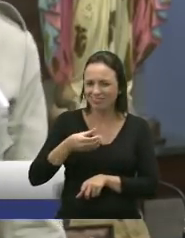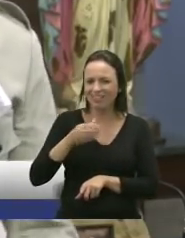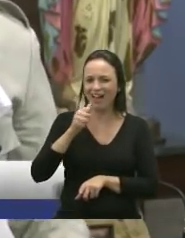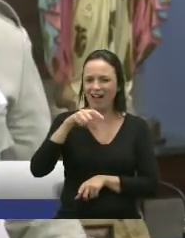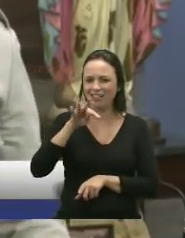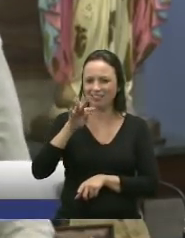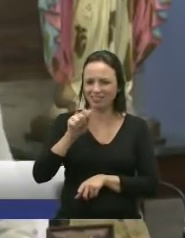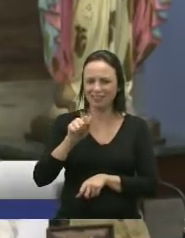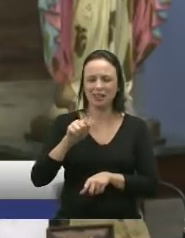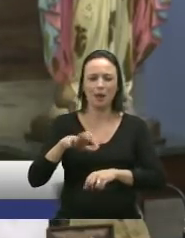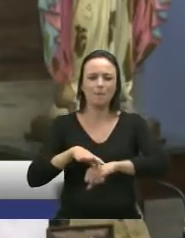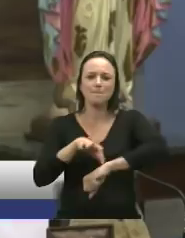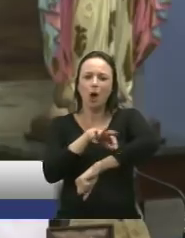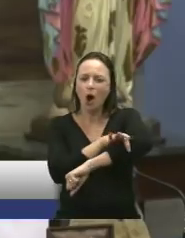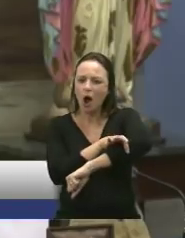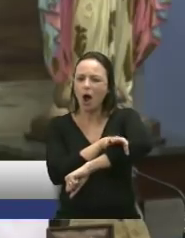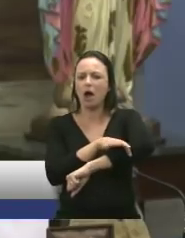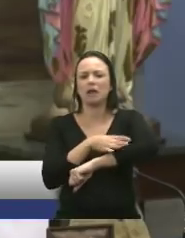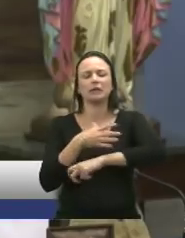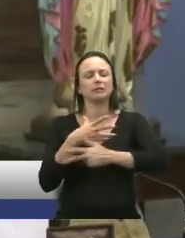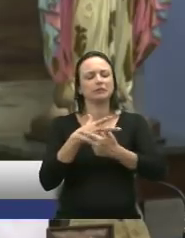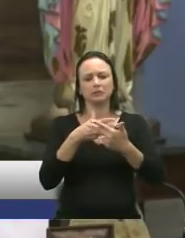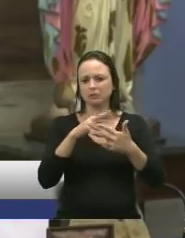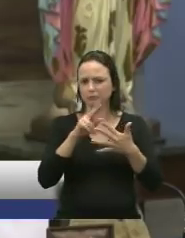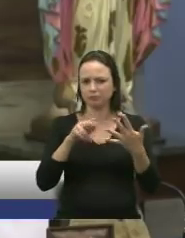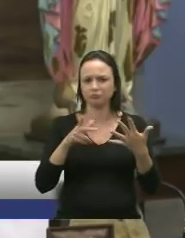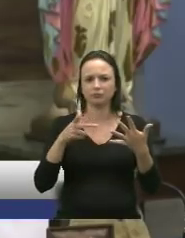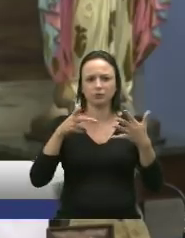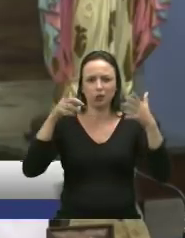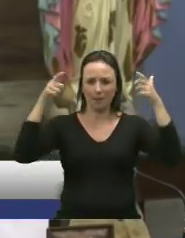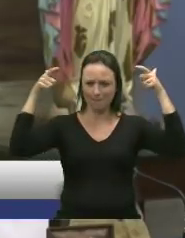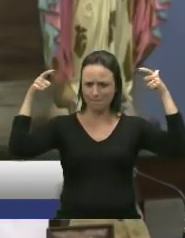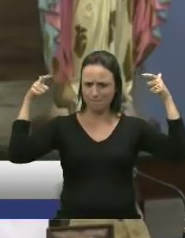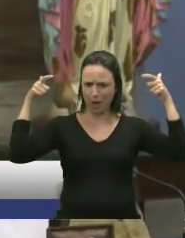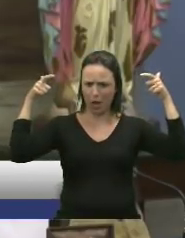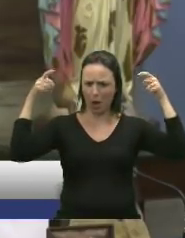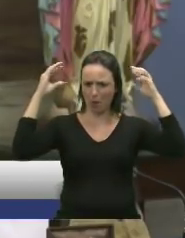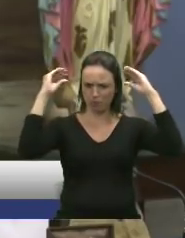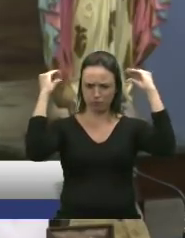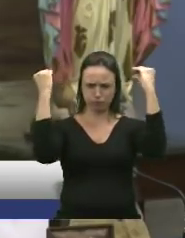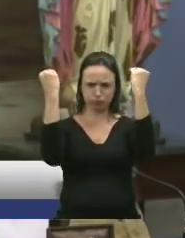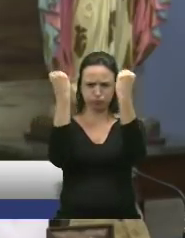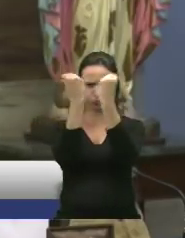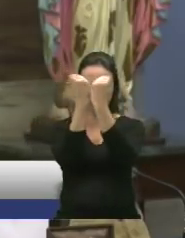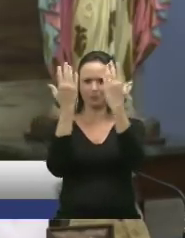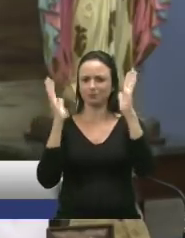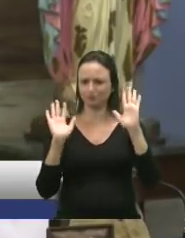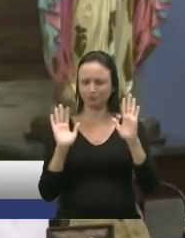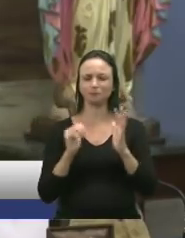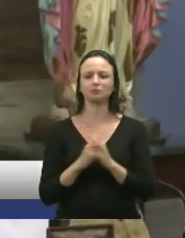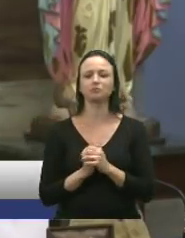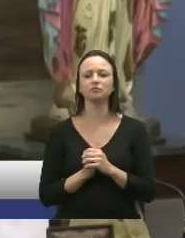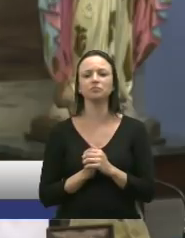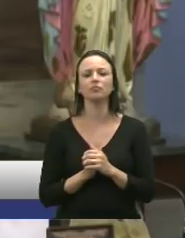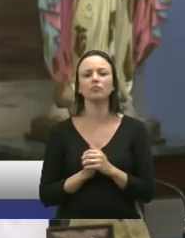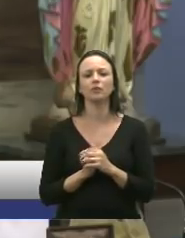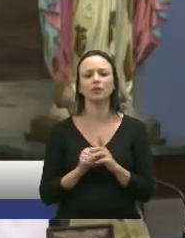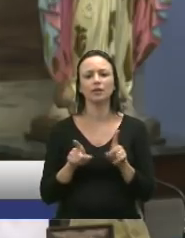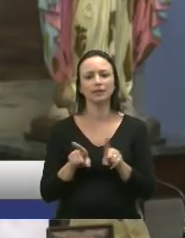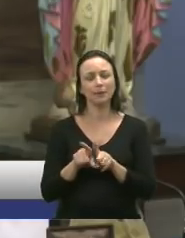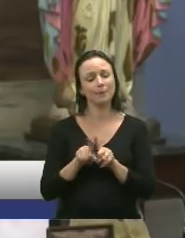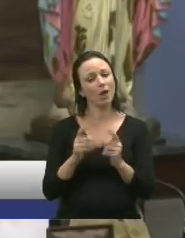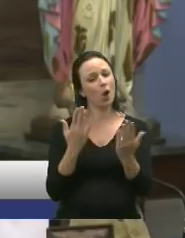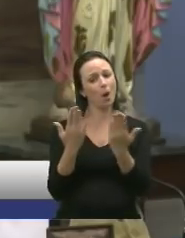usando bota alta e etc. O chapéu largo, chapéu de aba larga, etc. E também se comparar